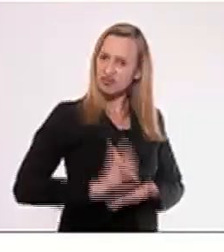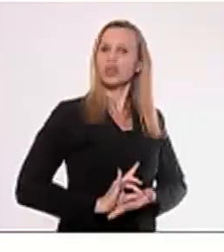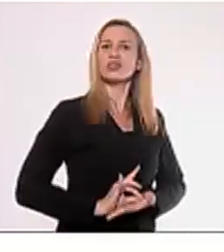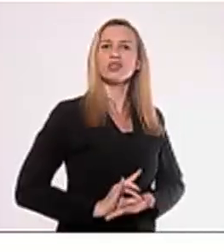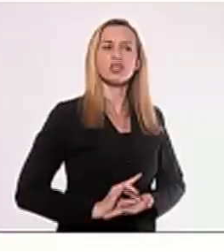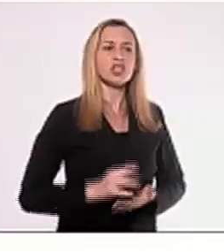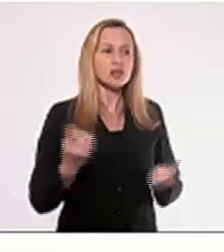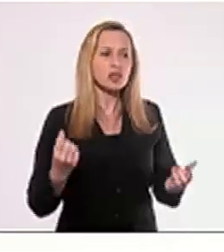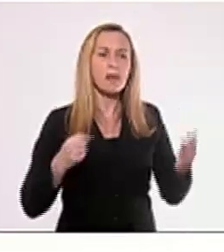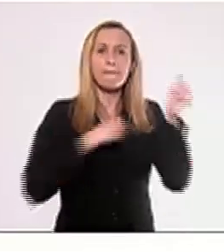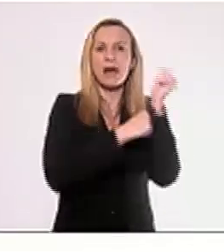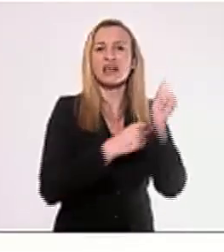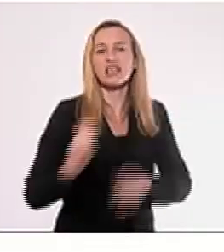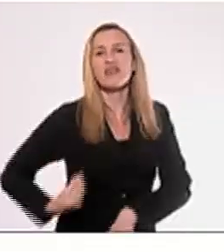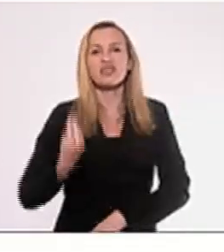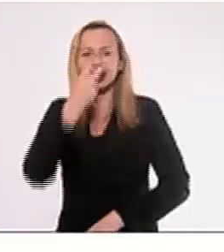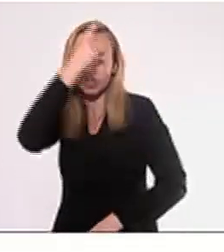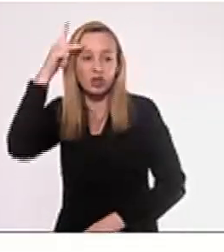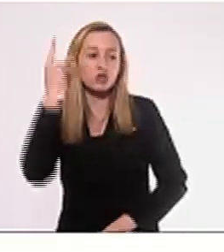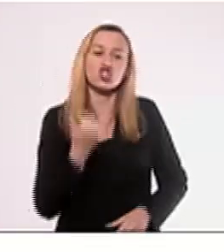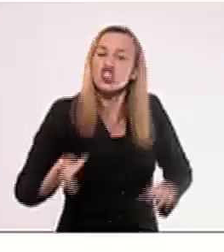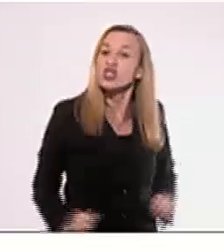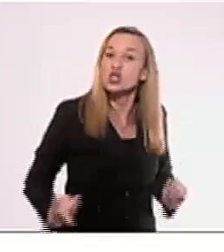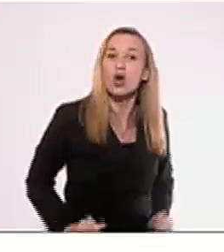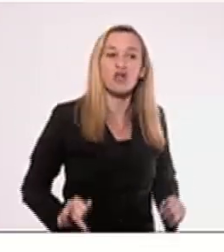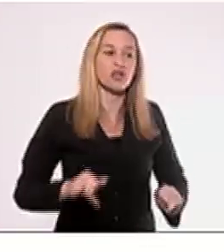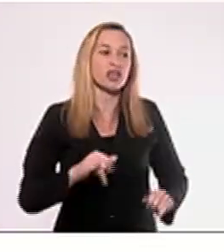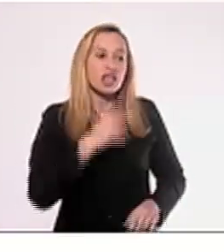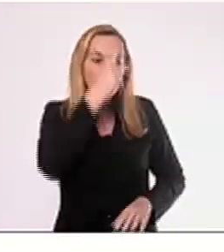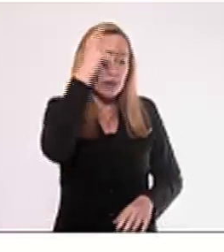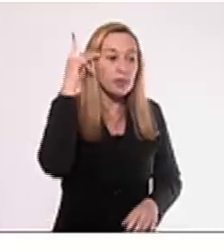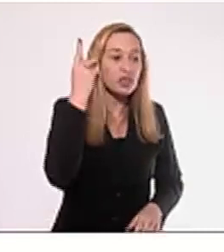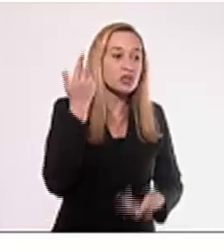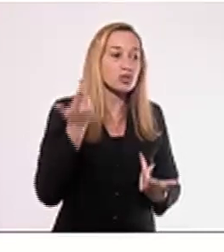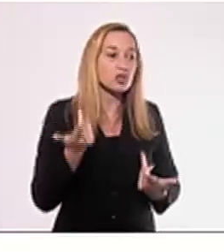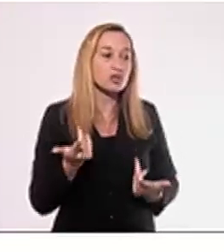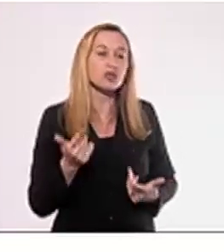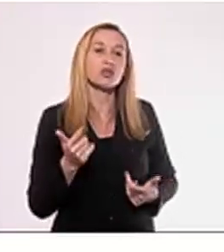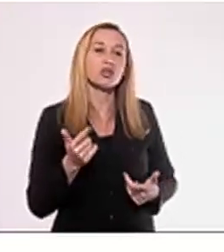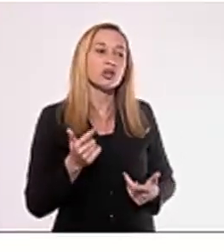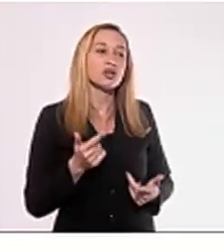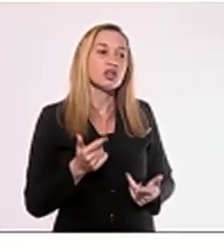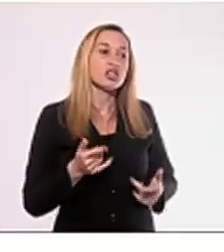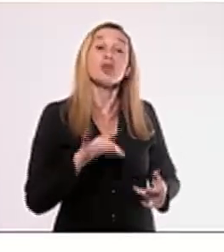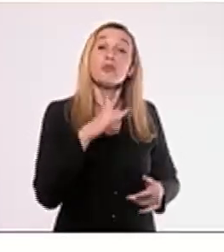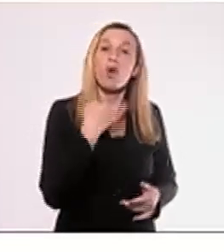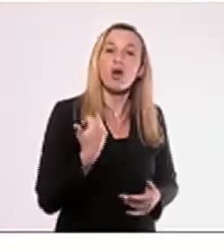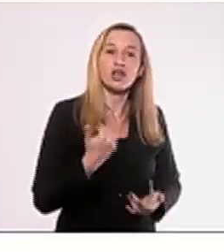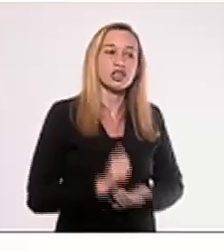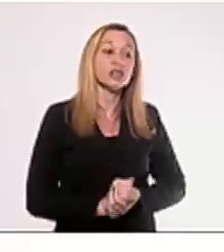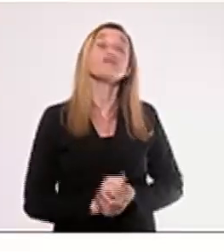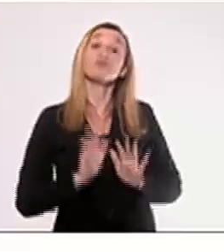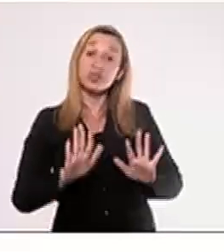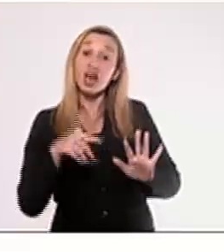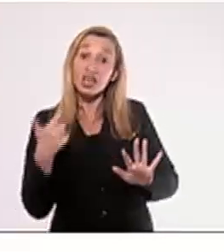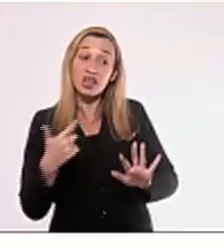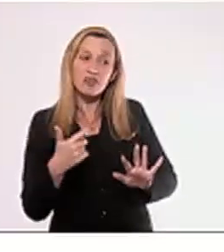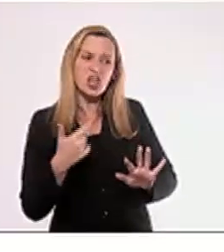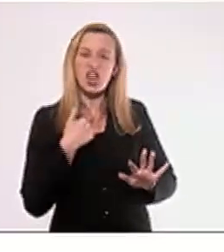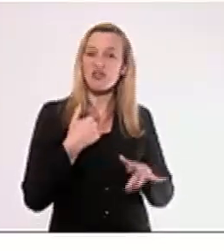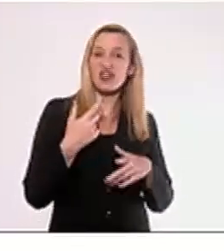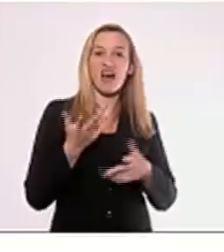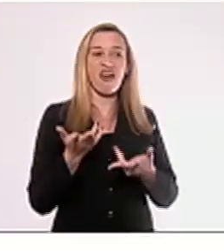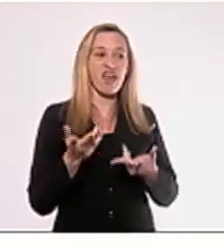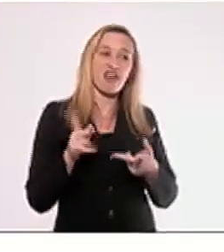cause impacto na vida dessa população que sofre, na vida dessa população que morre. E aí, eu não vou